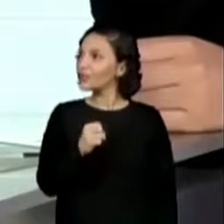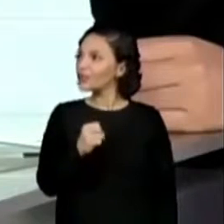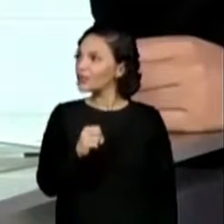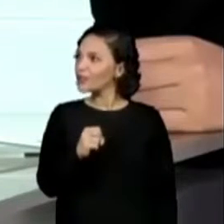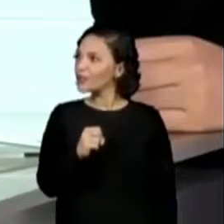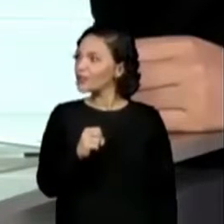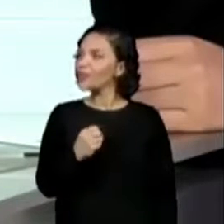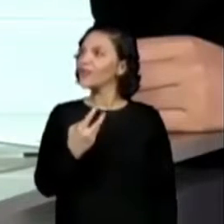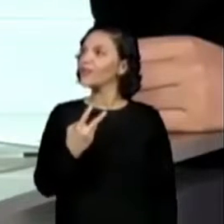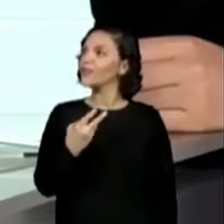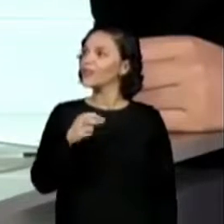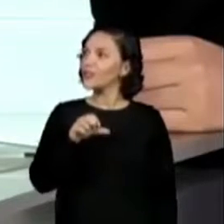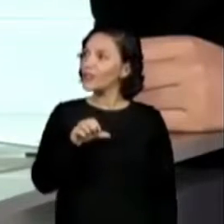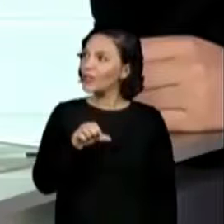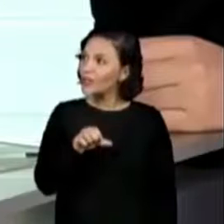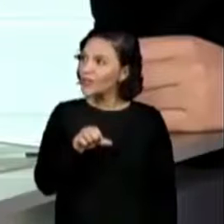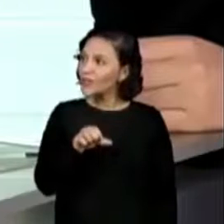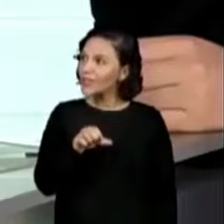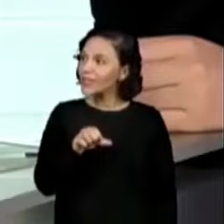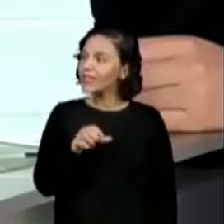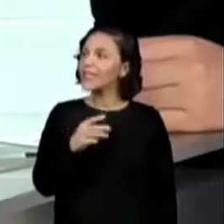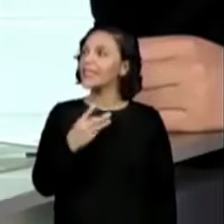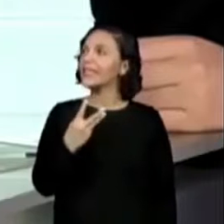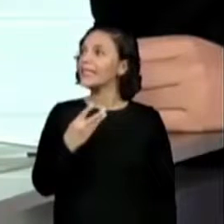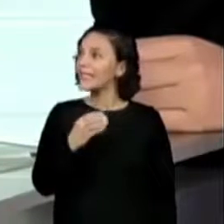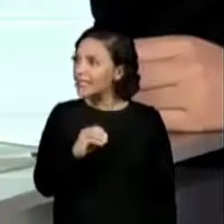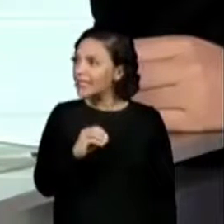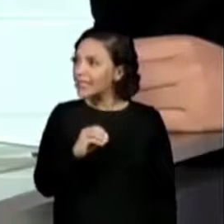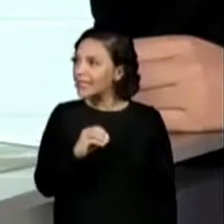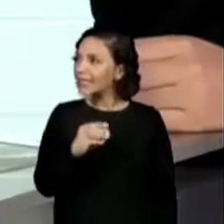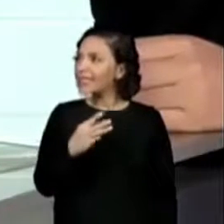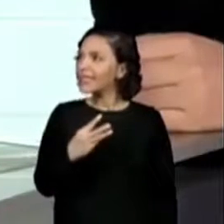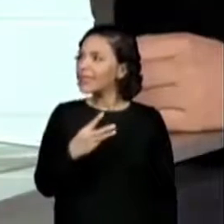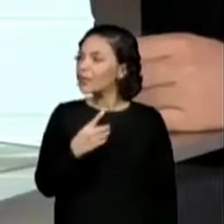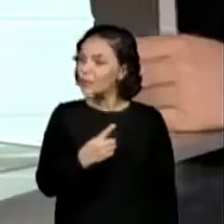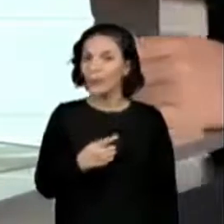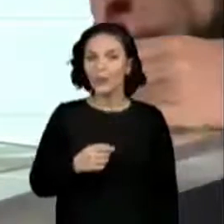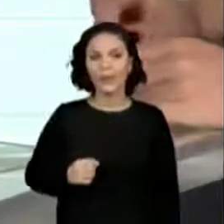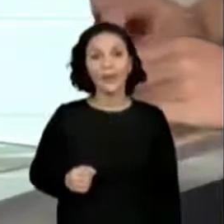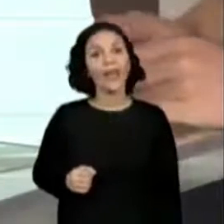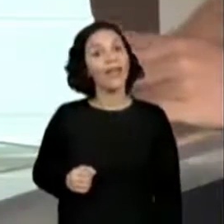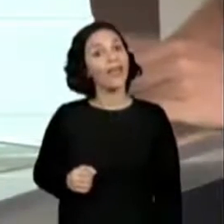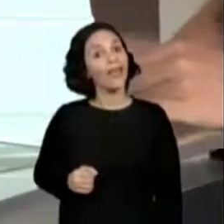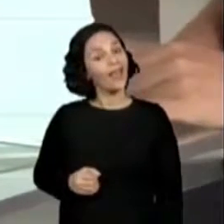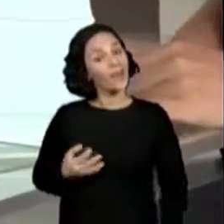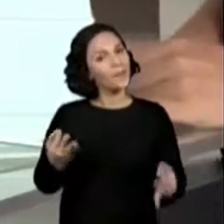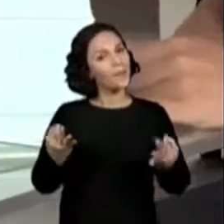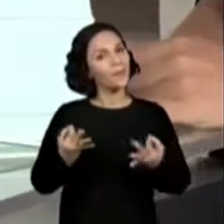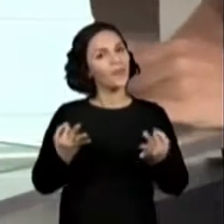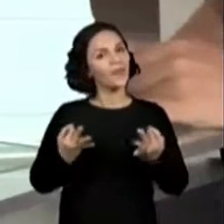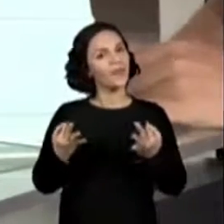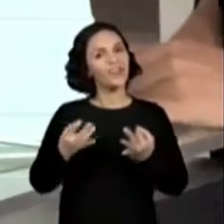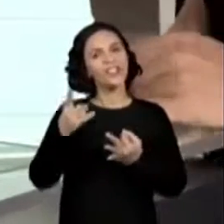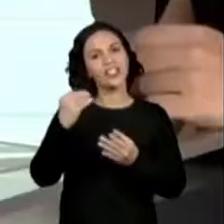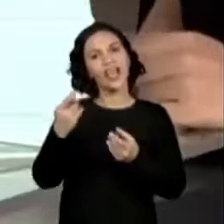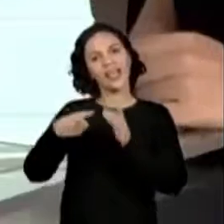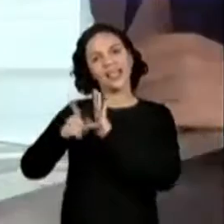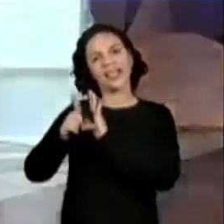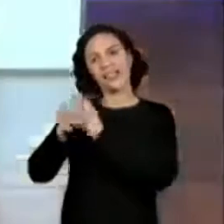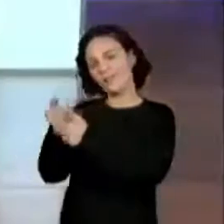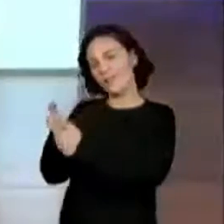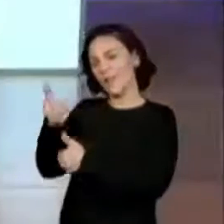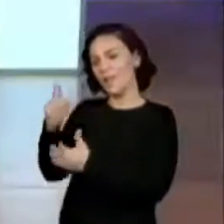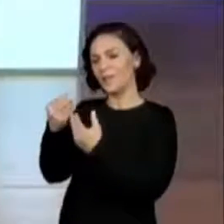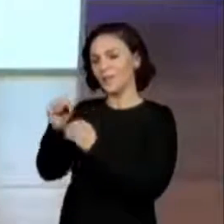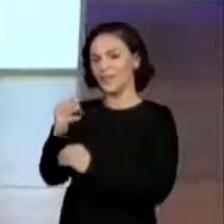28, 29, 30, 31. Perfeito. Eles foram colocando ali já o